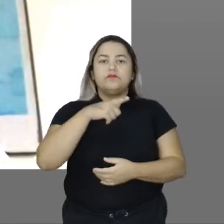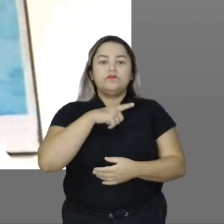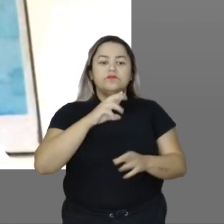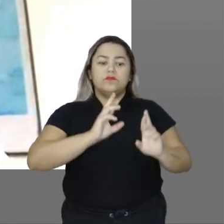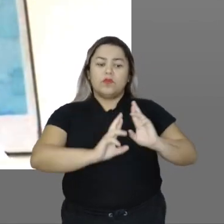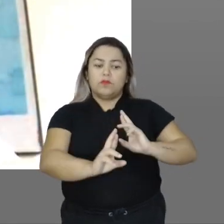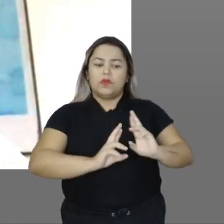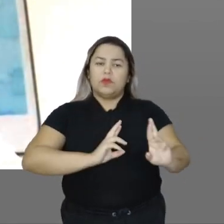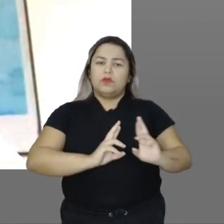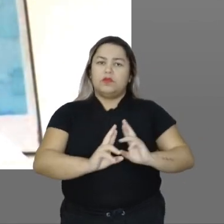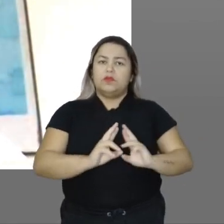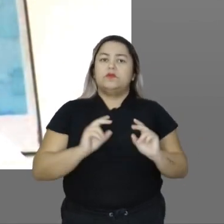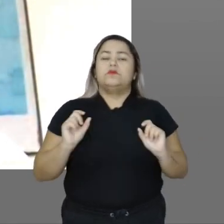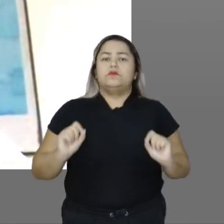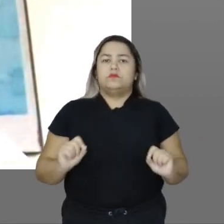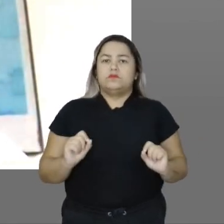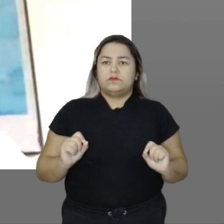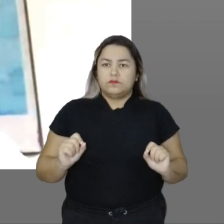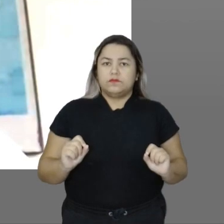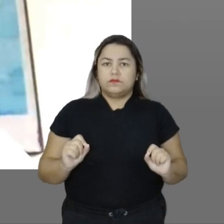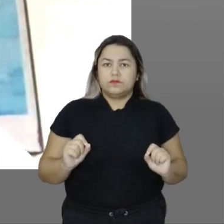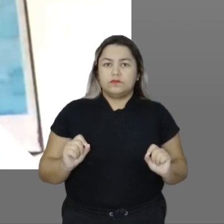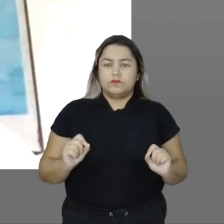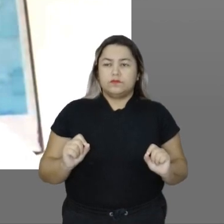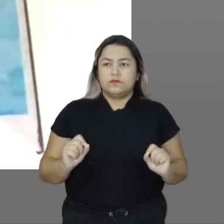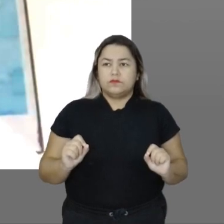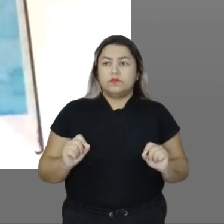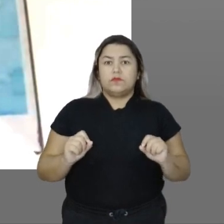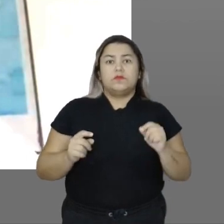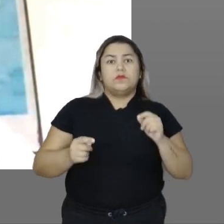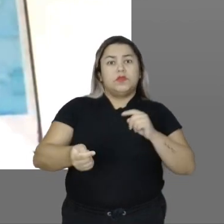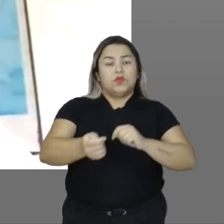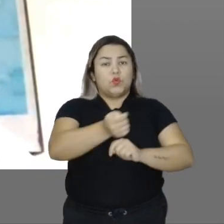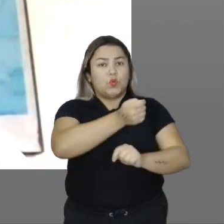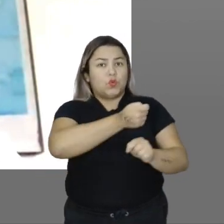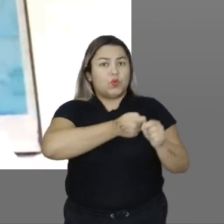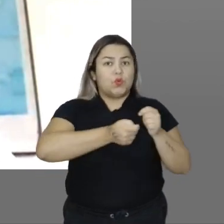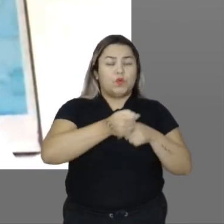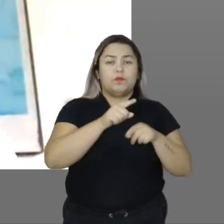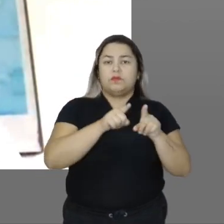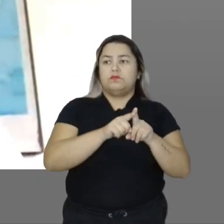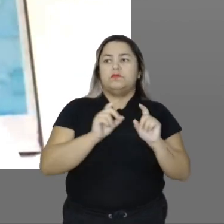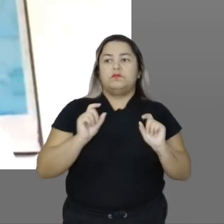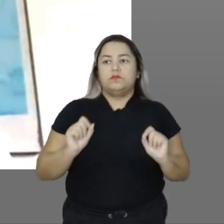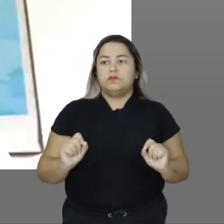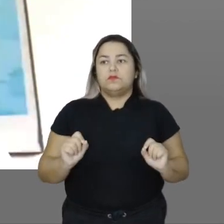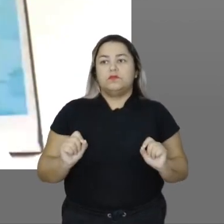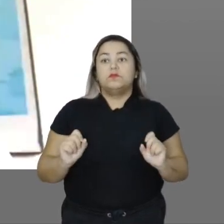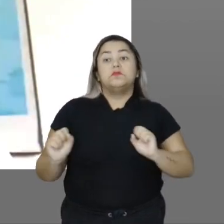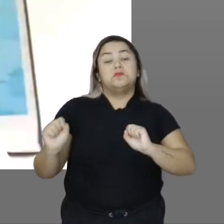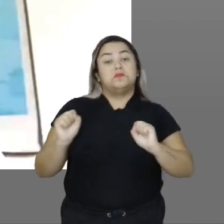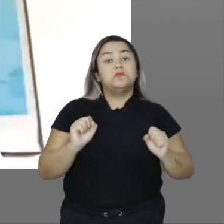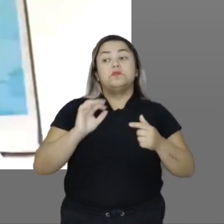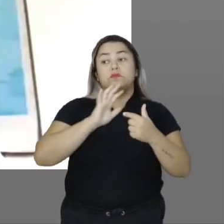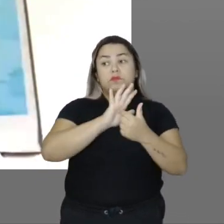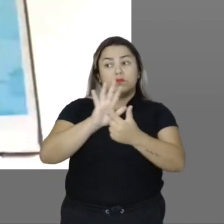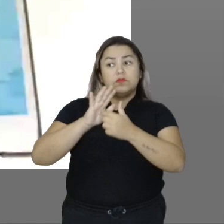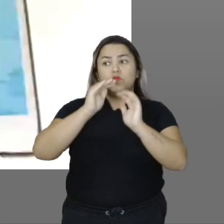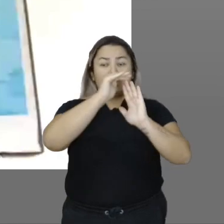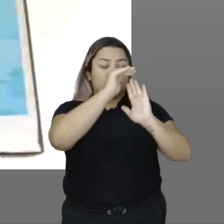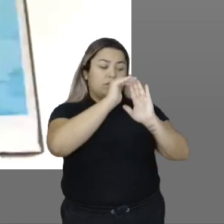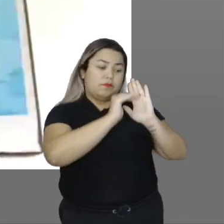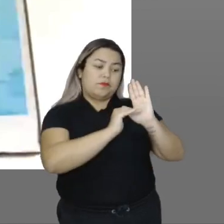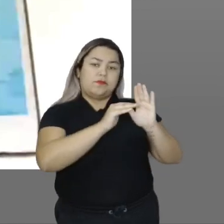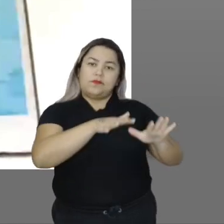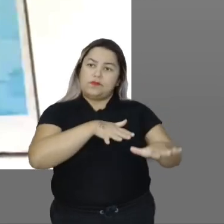relação intensa do ponto de vista econômico. Poderia destacar aqui alguns movimentos,